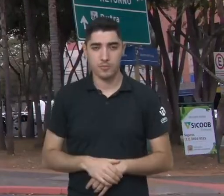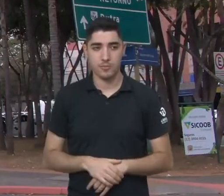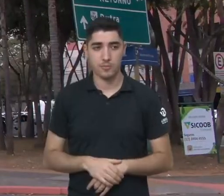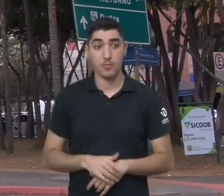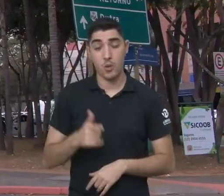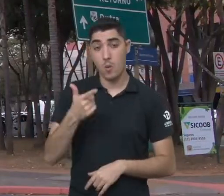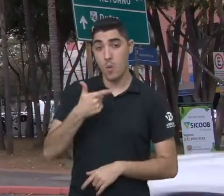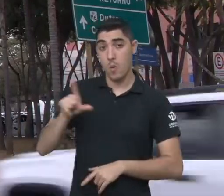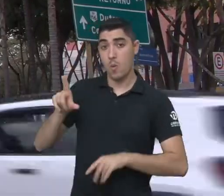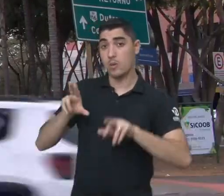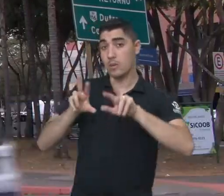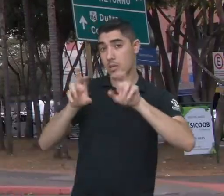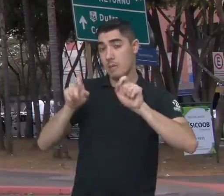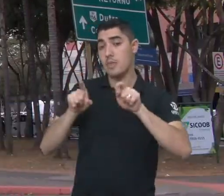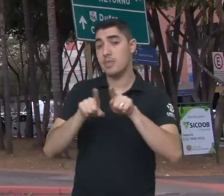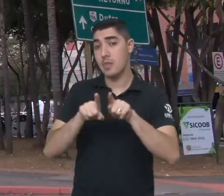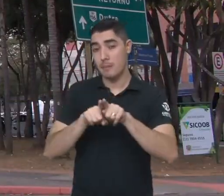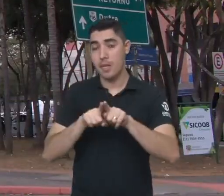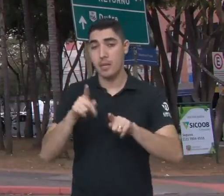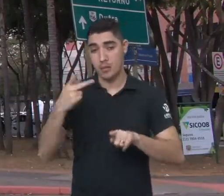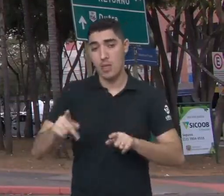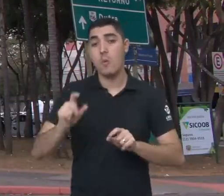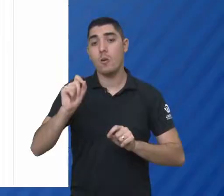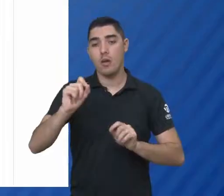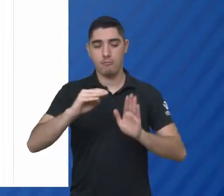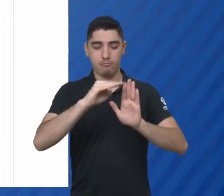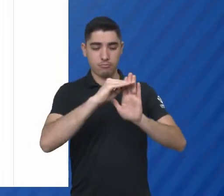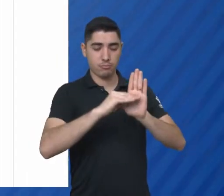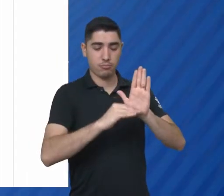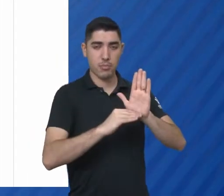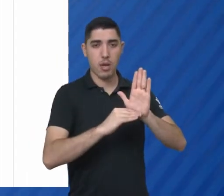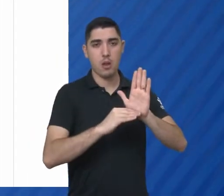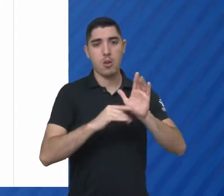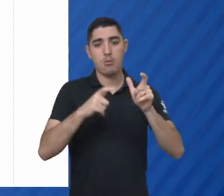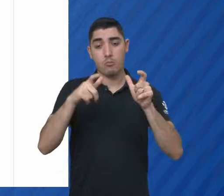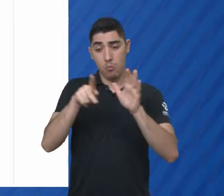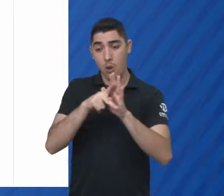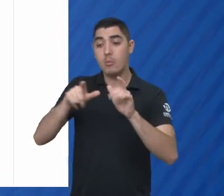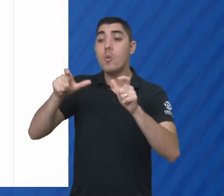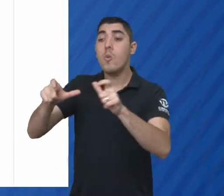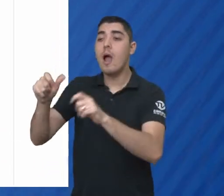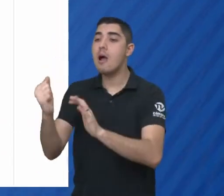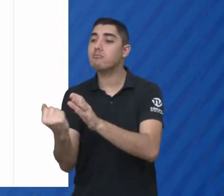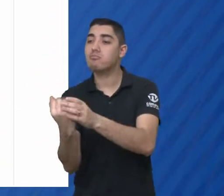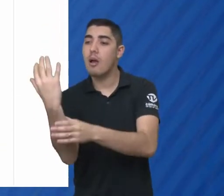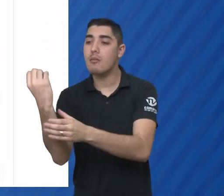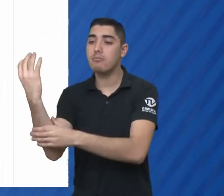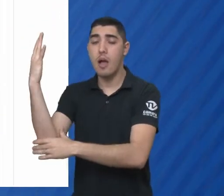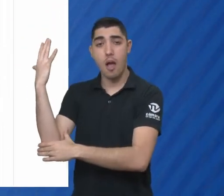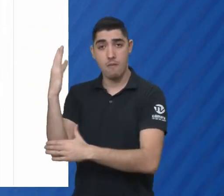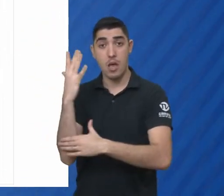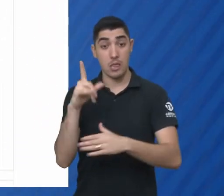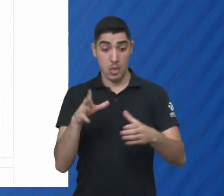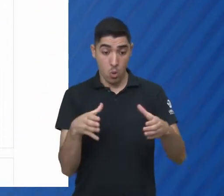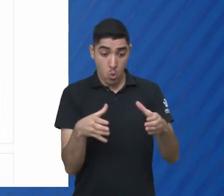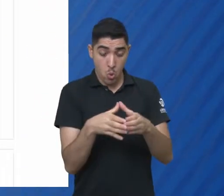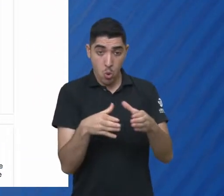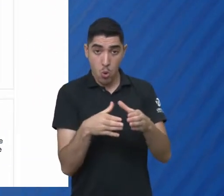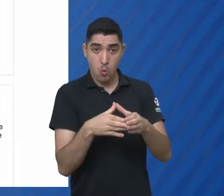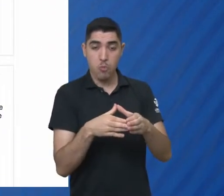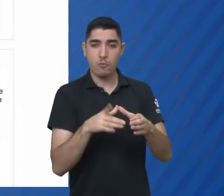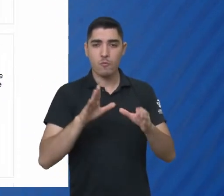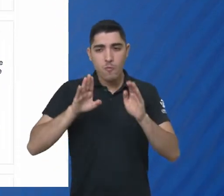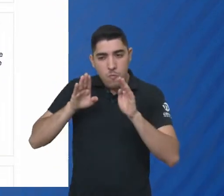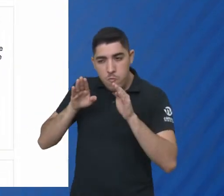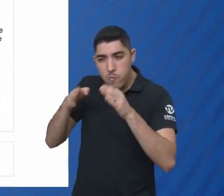de preservação de árvores e do meio ambiente em São José é o Plano Municipal de Arborização Urbana, que é formado por um conjunto